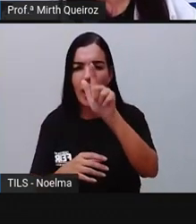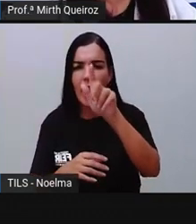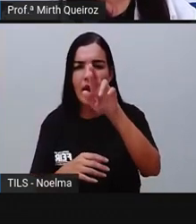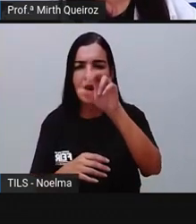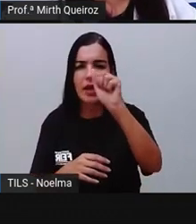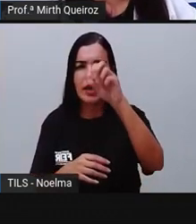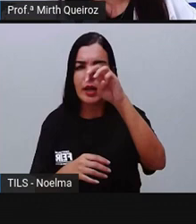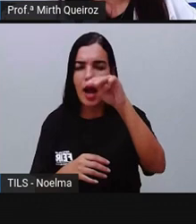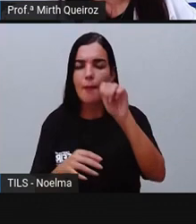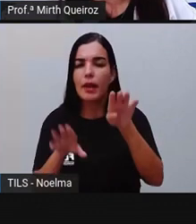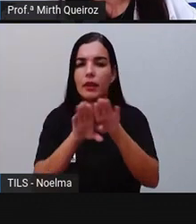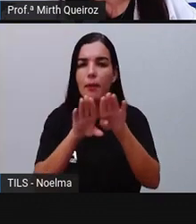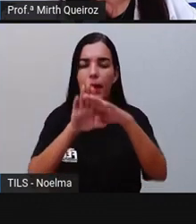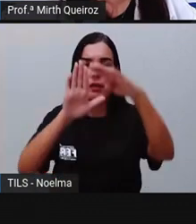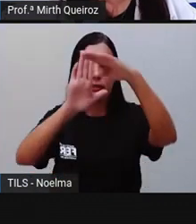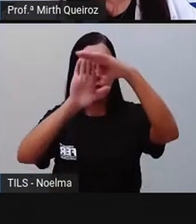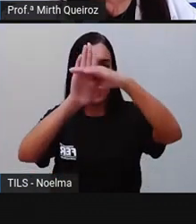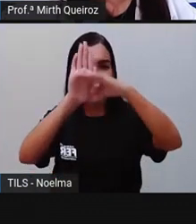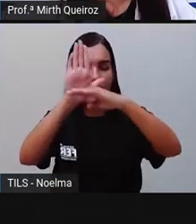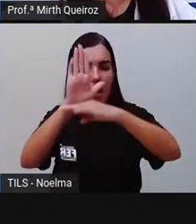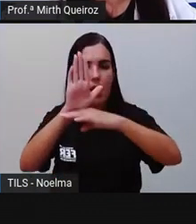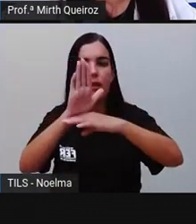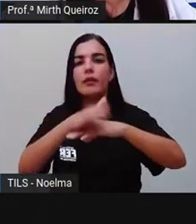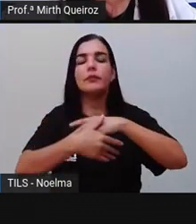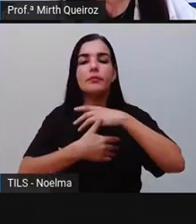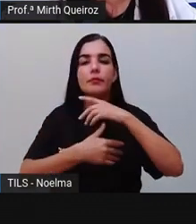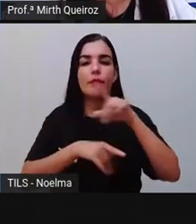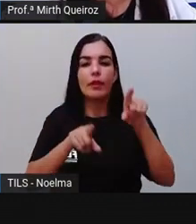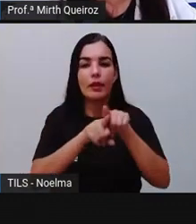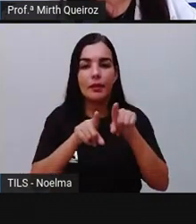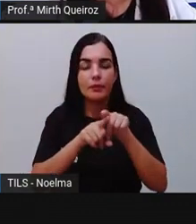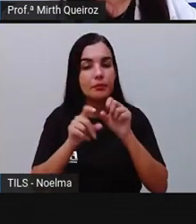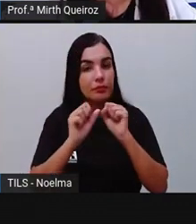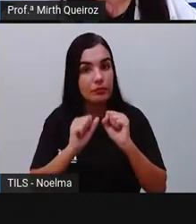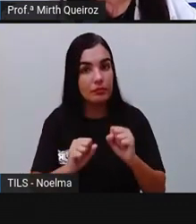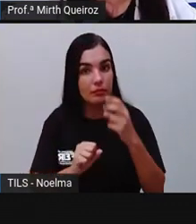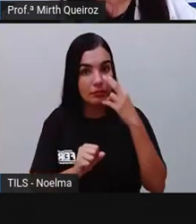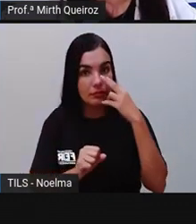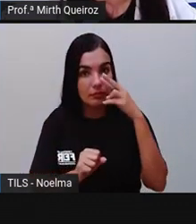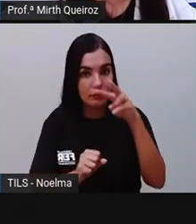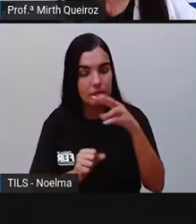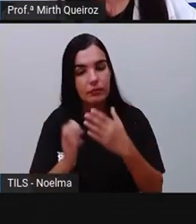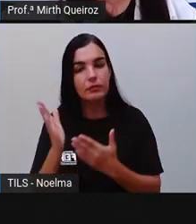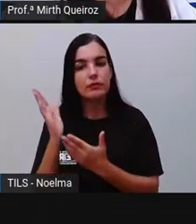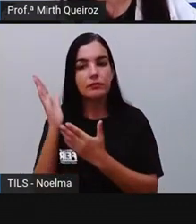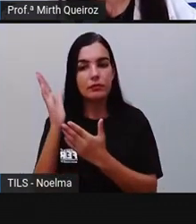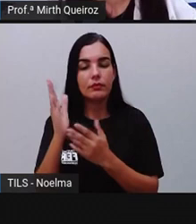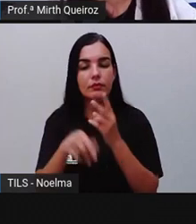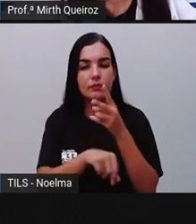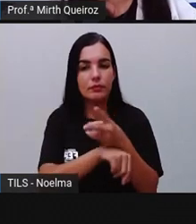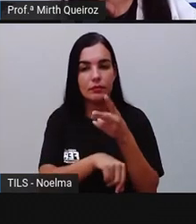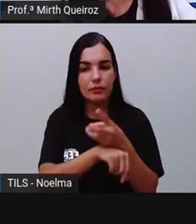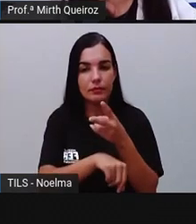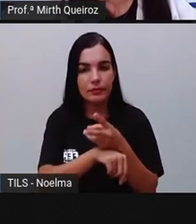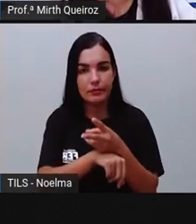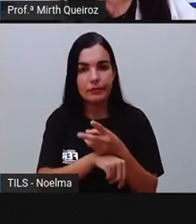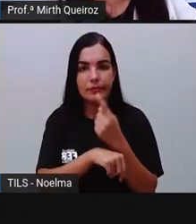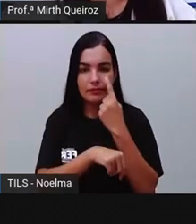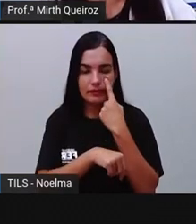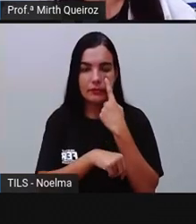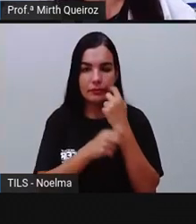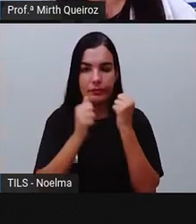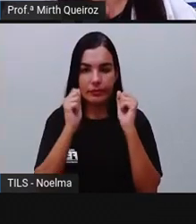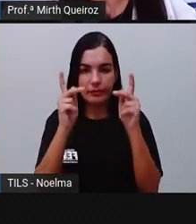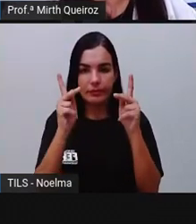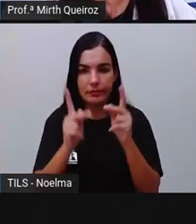utilizar tabelas também, a árvore, tudo isso aí para poder fazer as combinações. Mas vamos aqui ao uso de